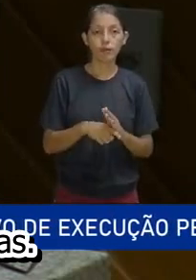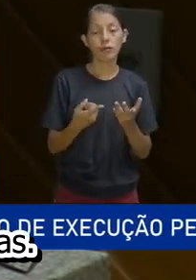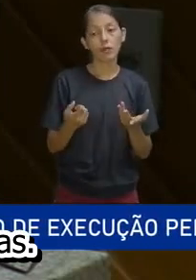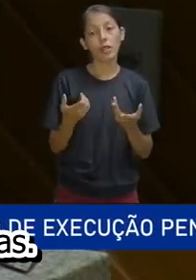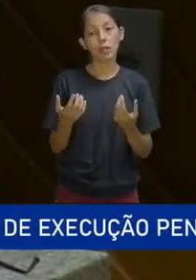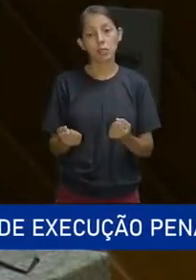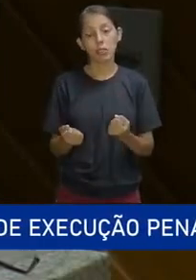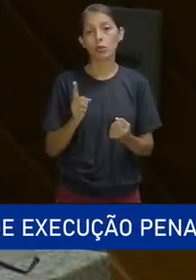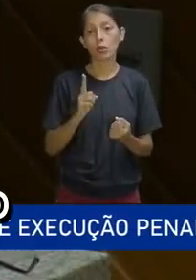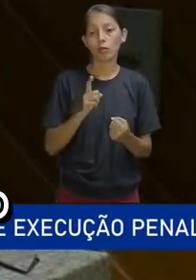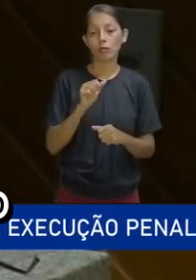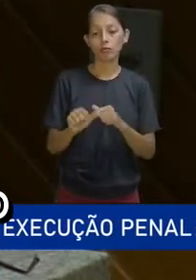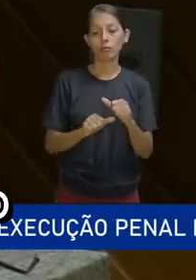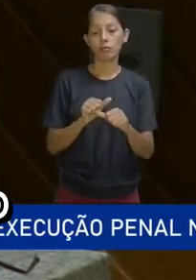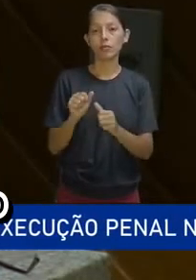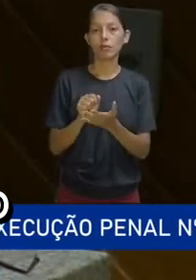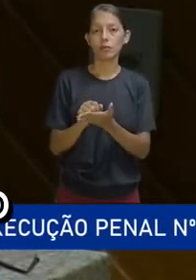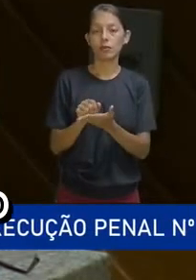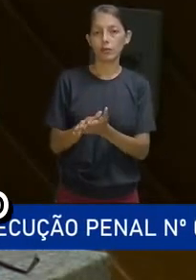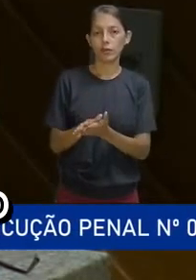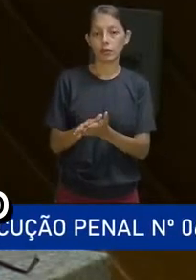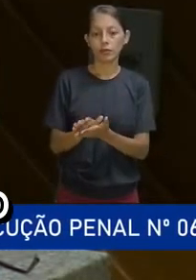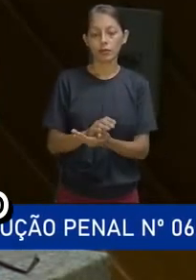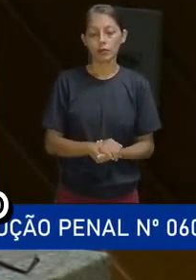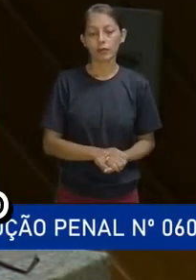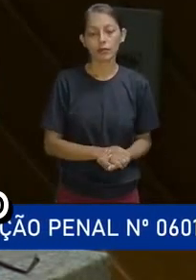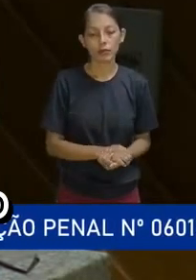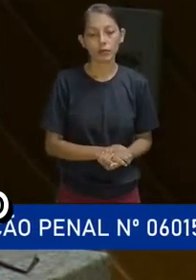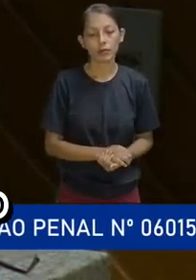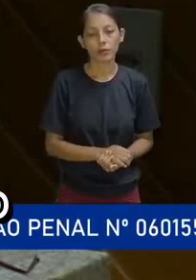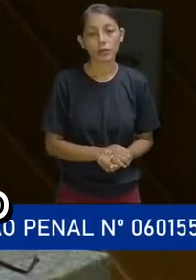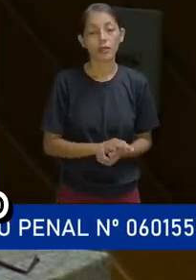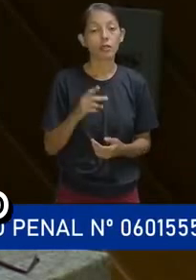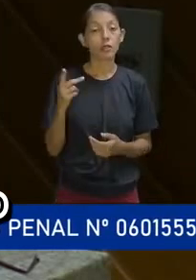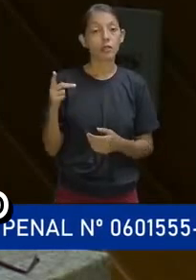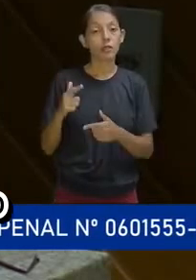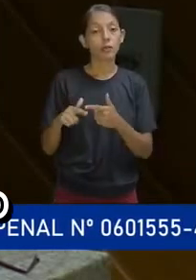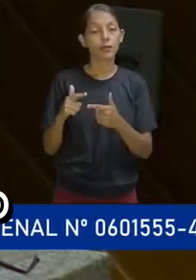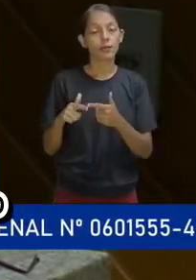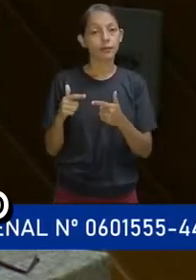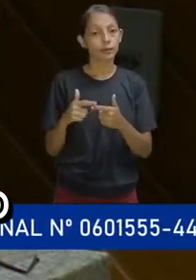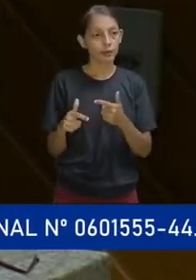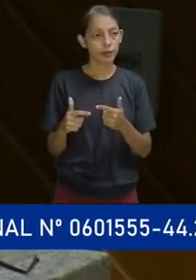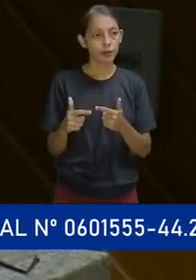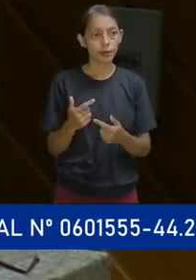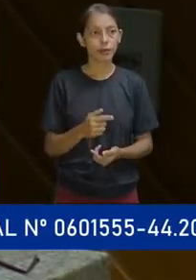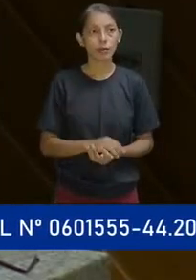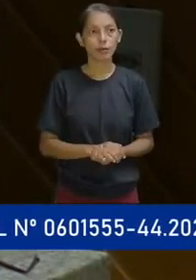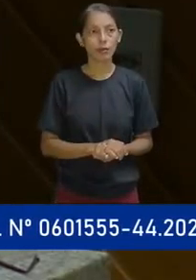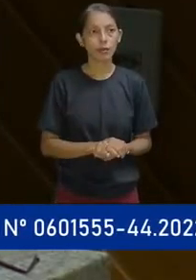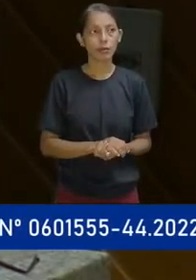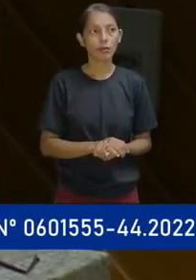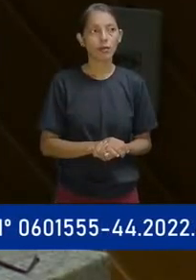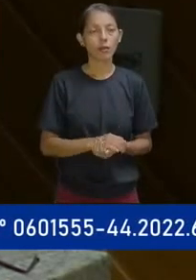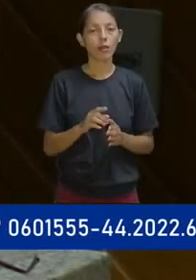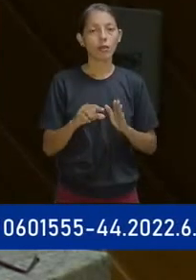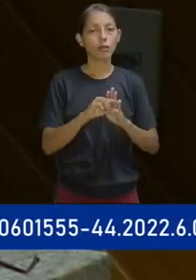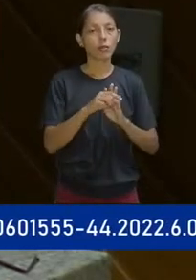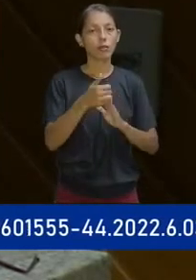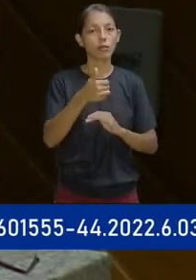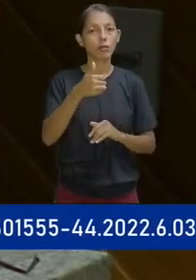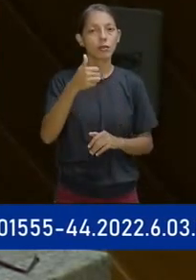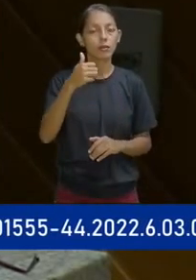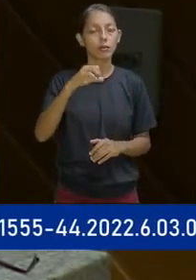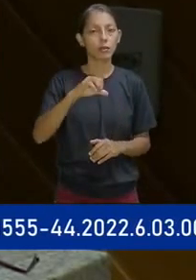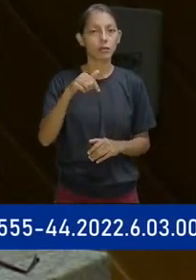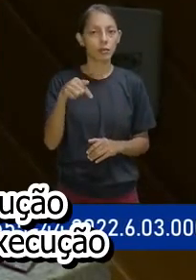mudanças propostas. Mas disso, impende ressaltar que a interposição de agravo em execução penal previsto no artigo 197 da